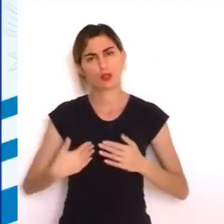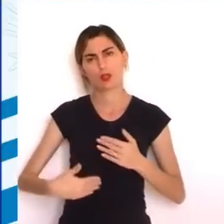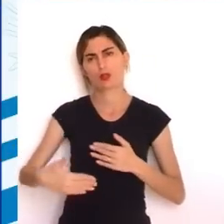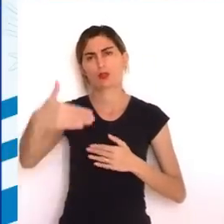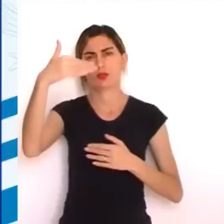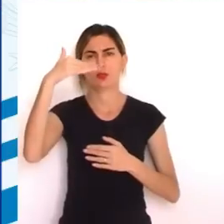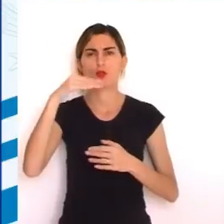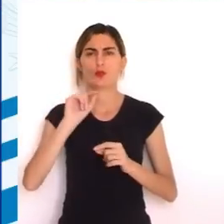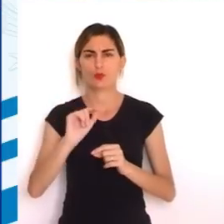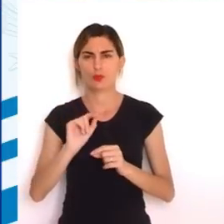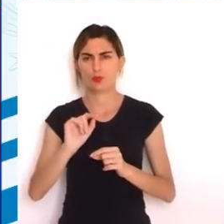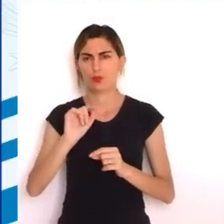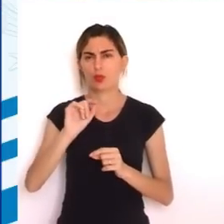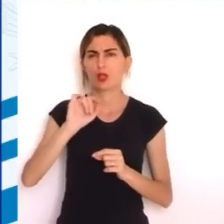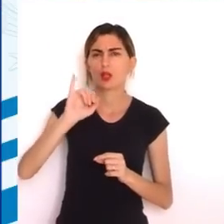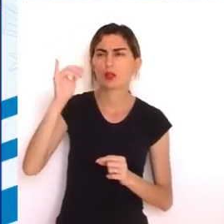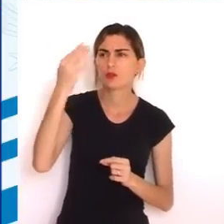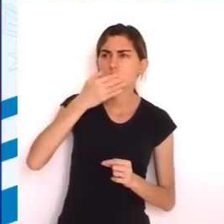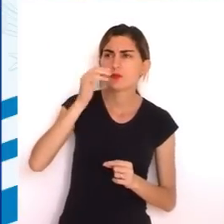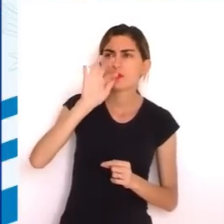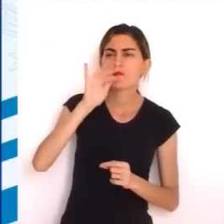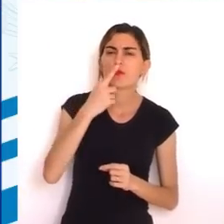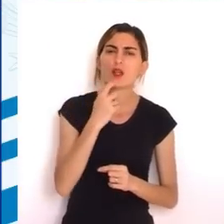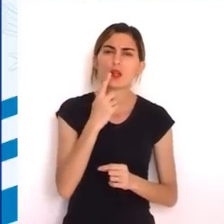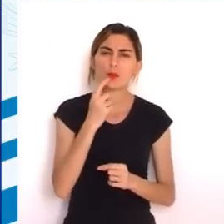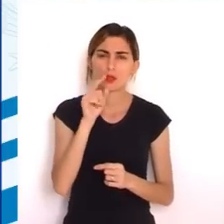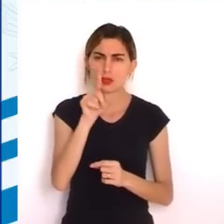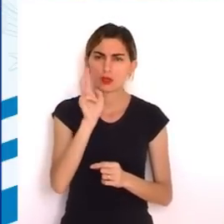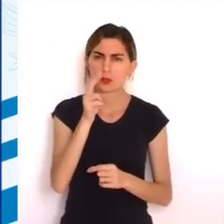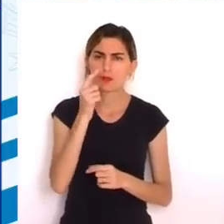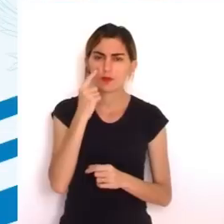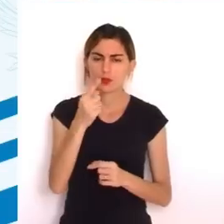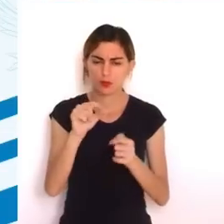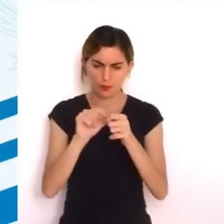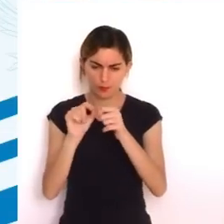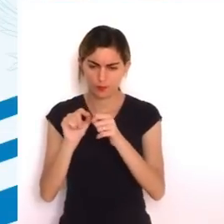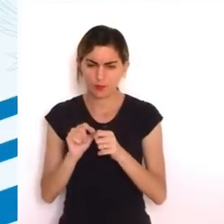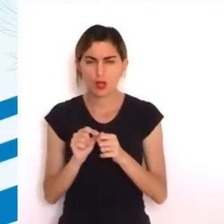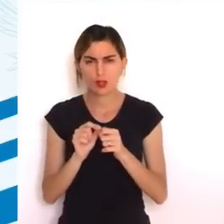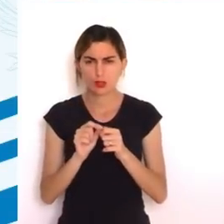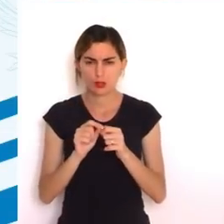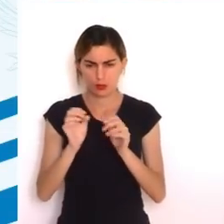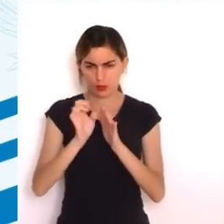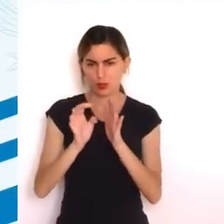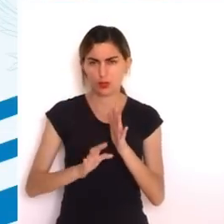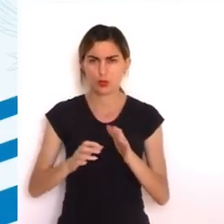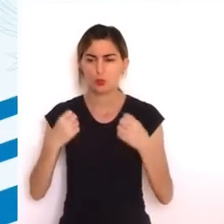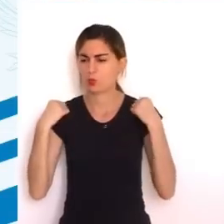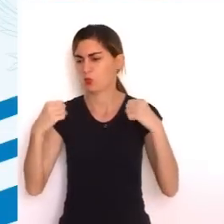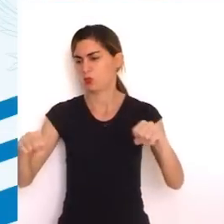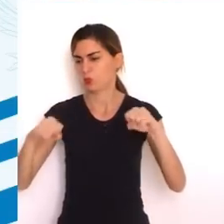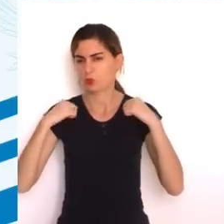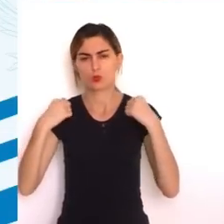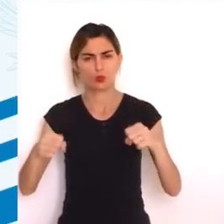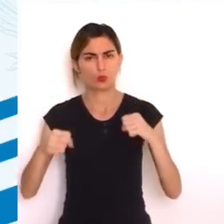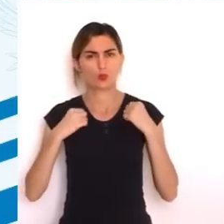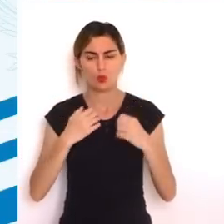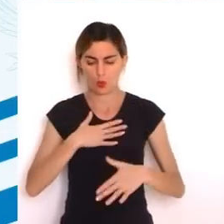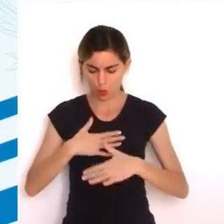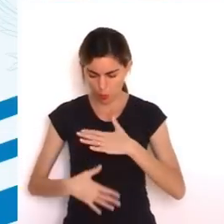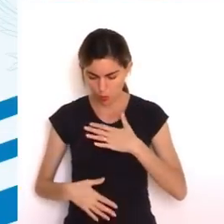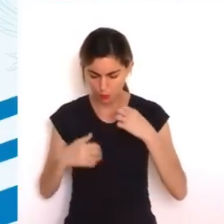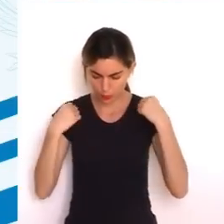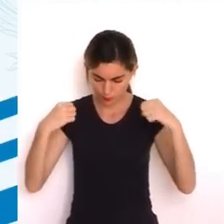humana através do espectro infravermelho. Toda vez que você produz um exercício físico